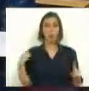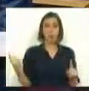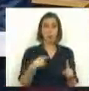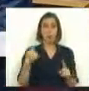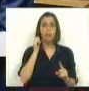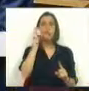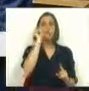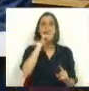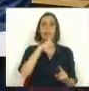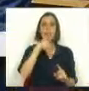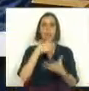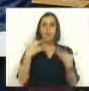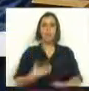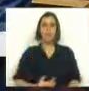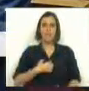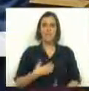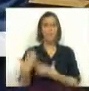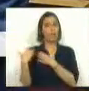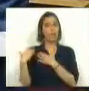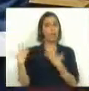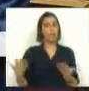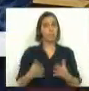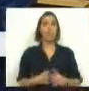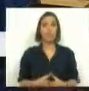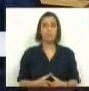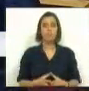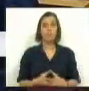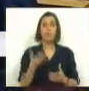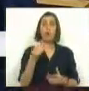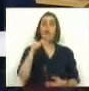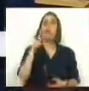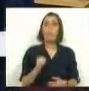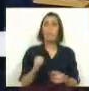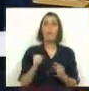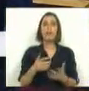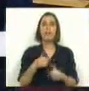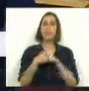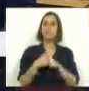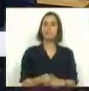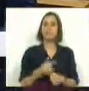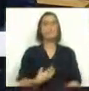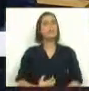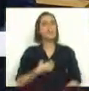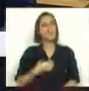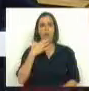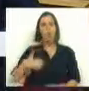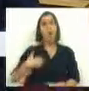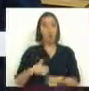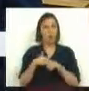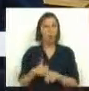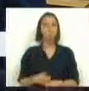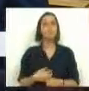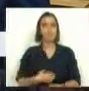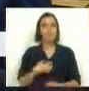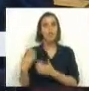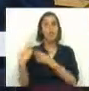os decisores um enorme sentido de responsabilidade. O Partido Socialista honra esse sentido de responsabilidade e,